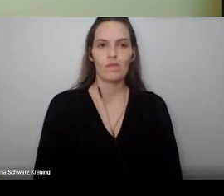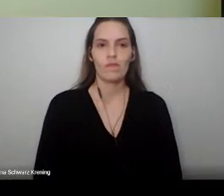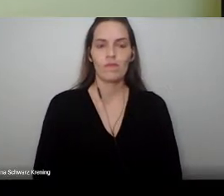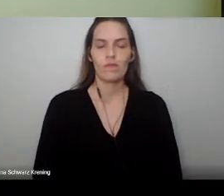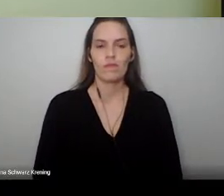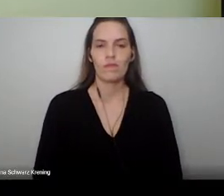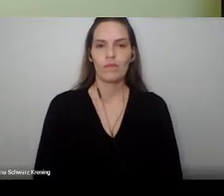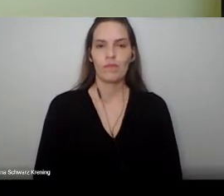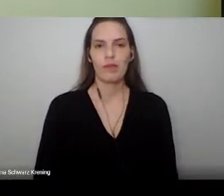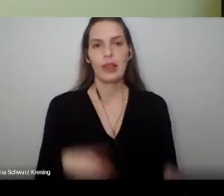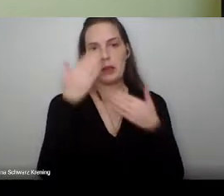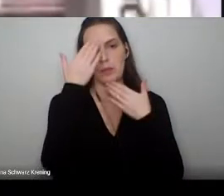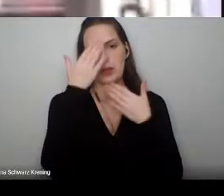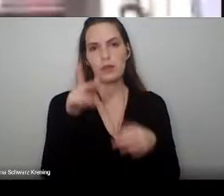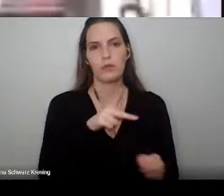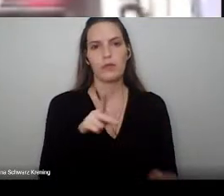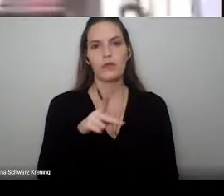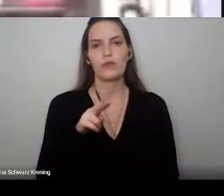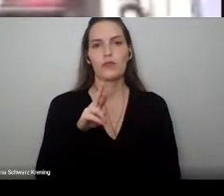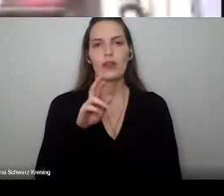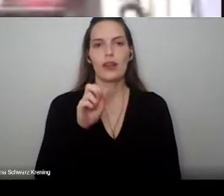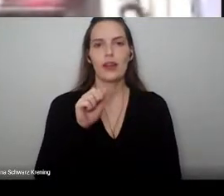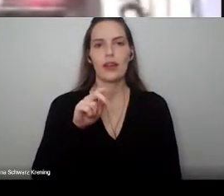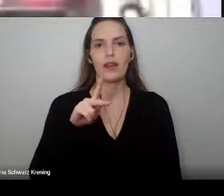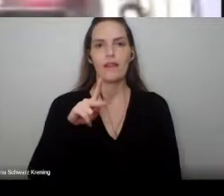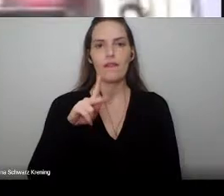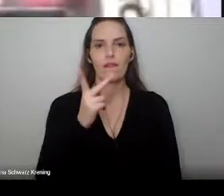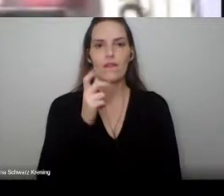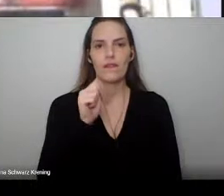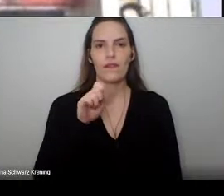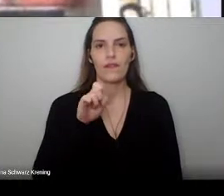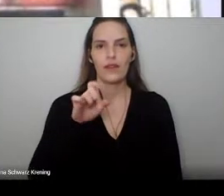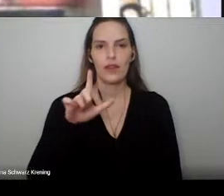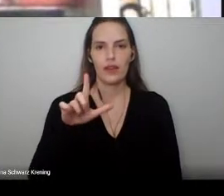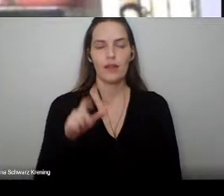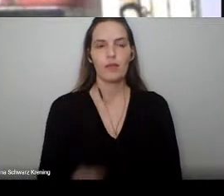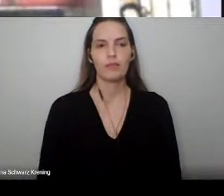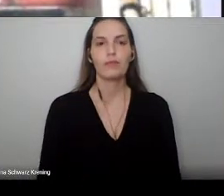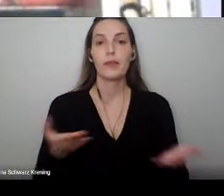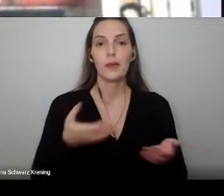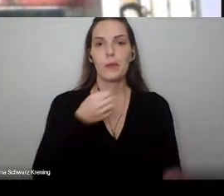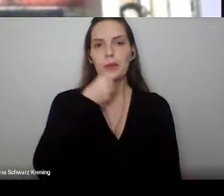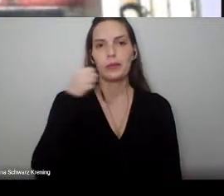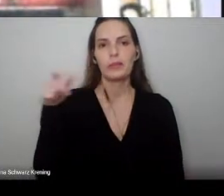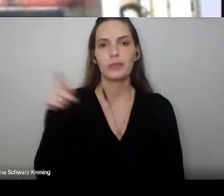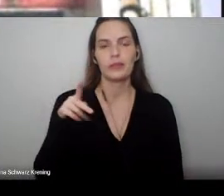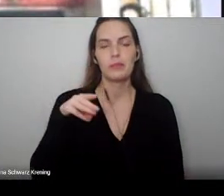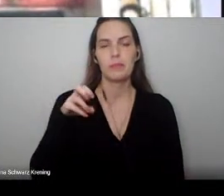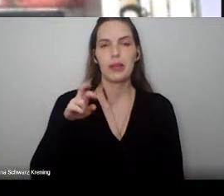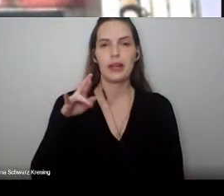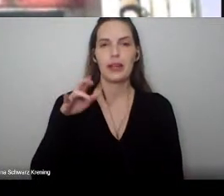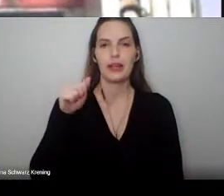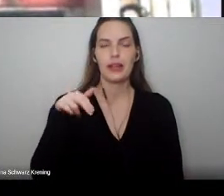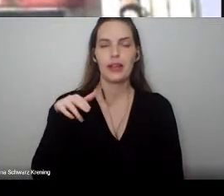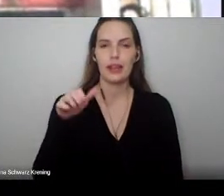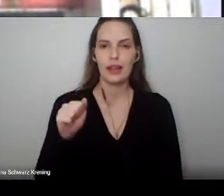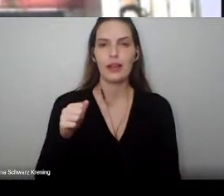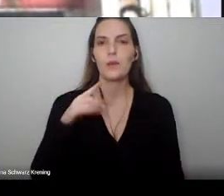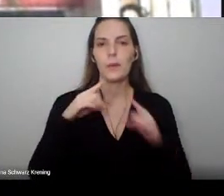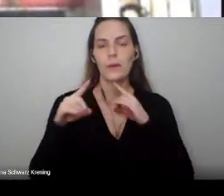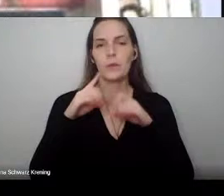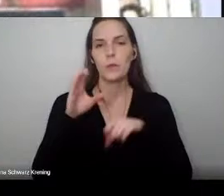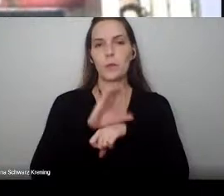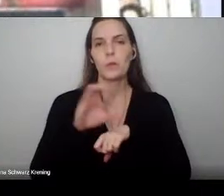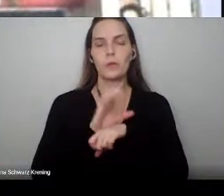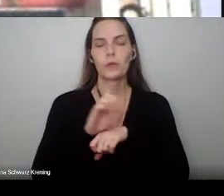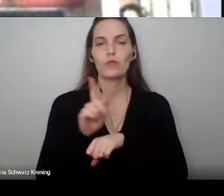Muito obrigada, professor Rafael. Então, com a palavra, a professora Mariana de Freitas Delves, coordenadora do curso